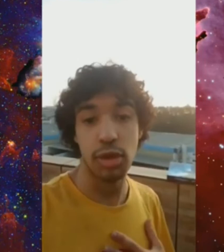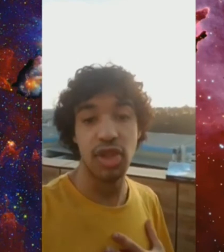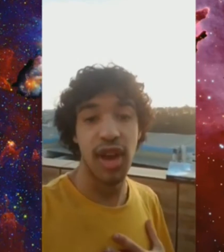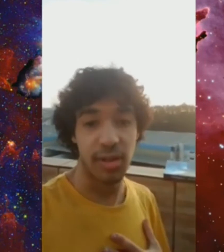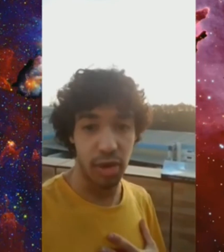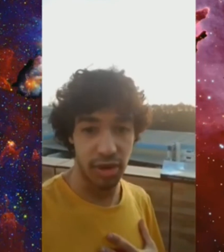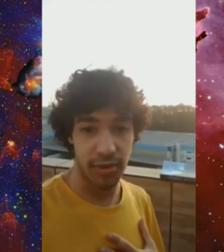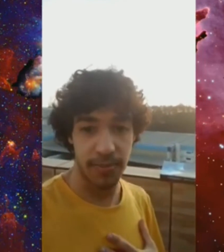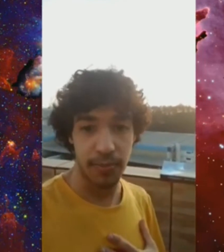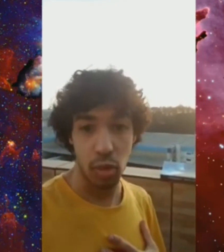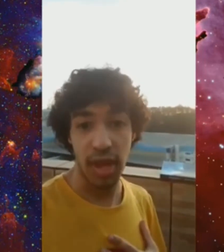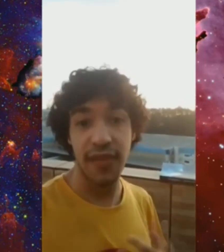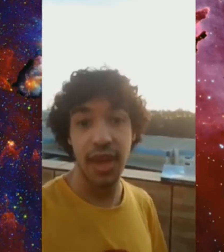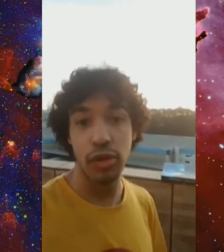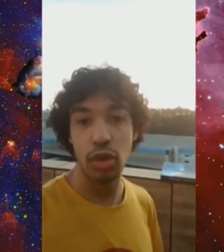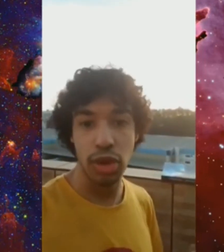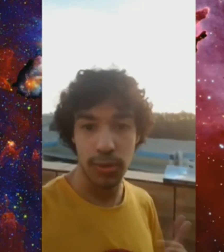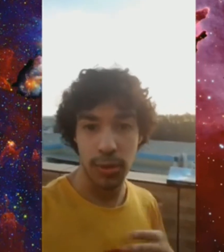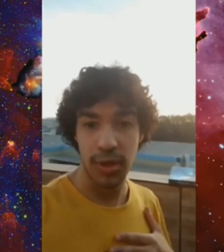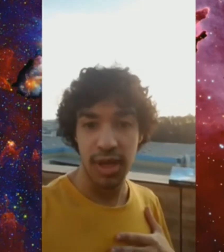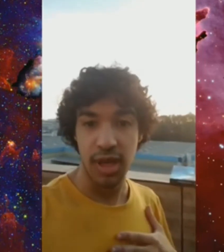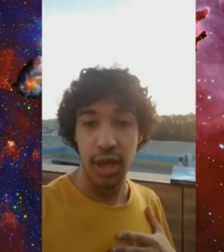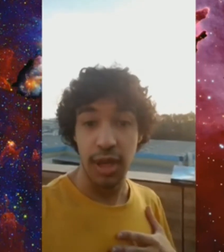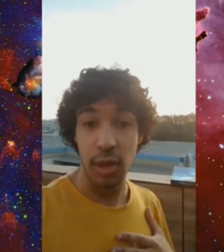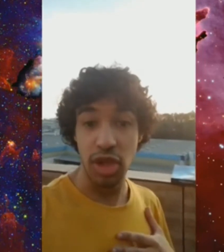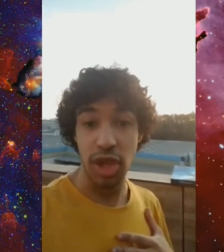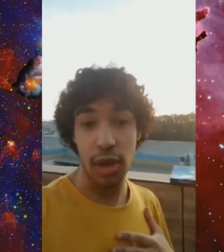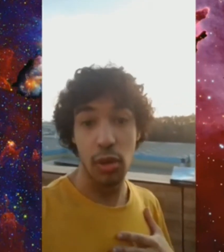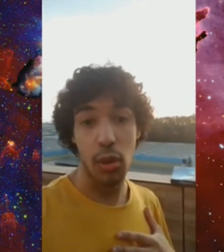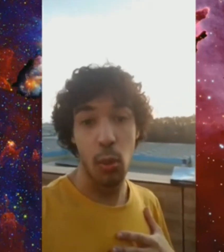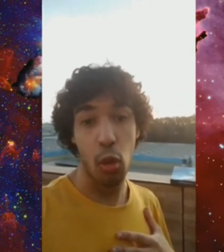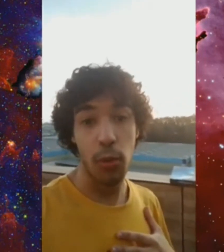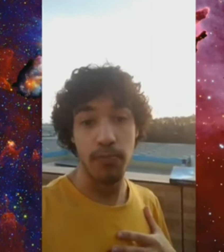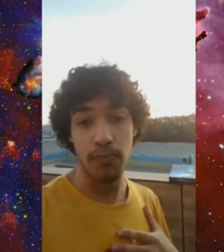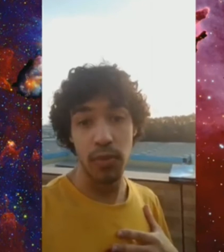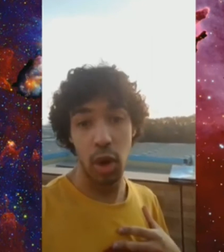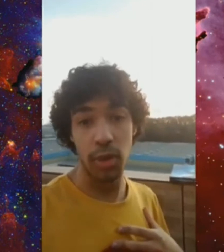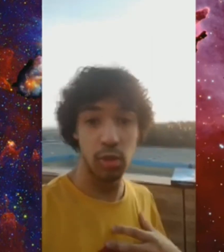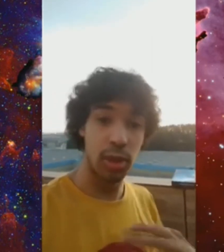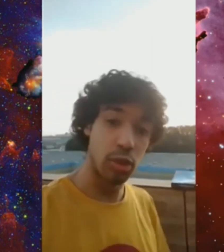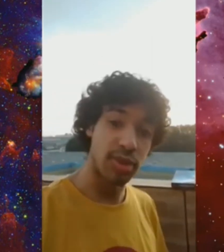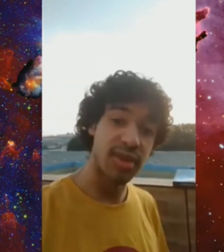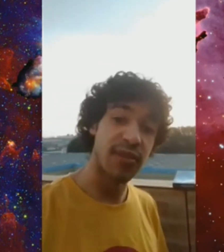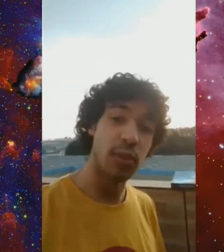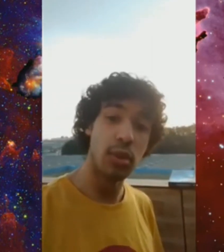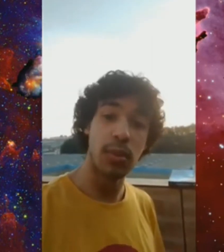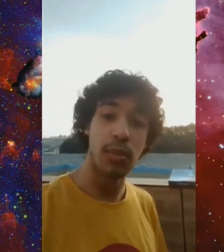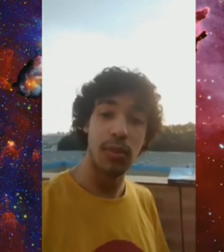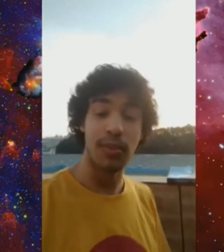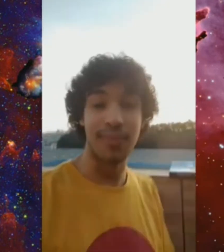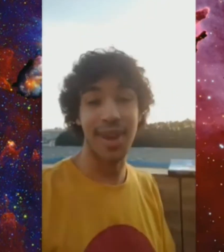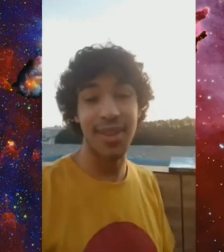Tenho síndrome de Asperger, um leve grau de autismo, que eu enxergo como ao mesmo tempo que um